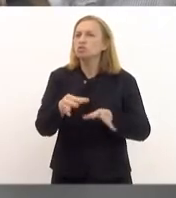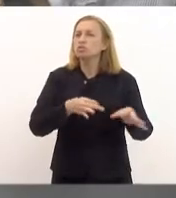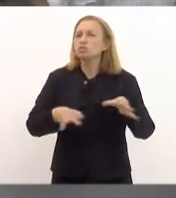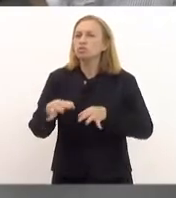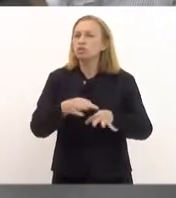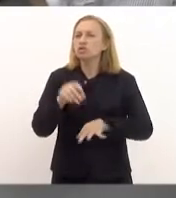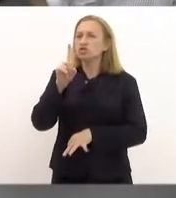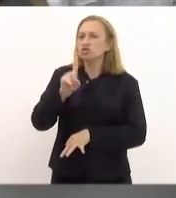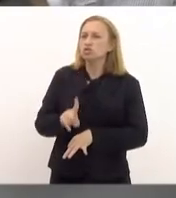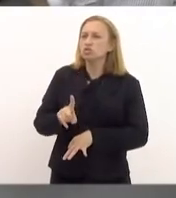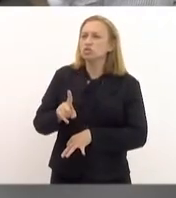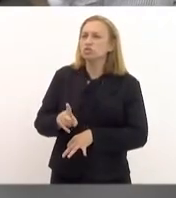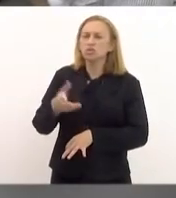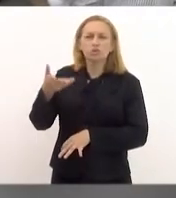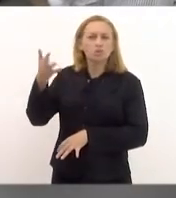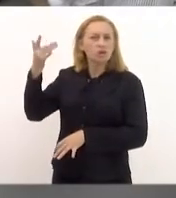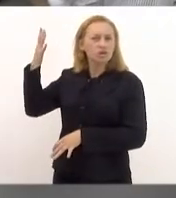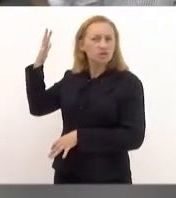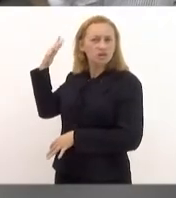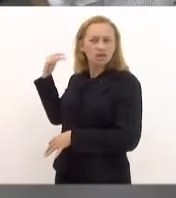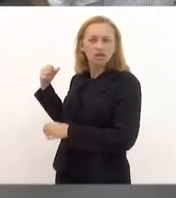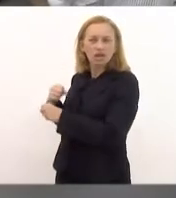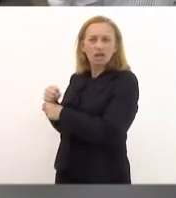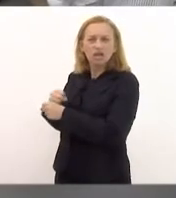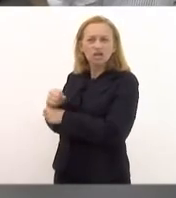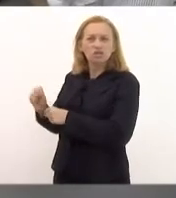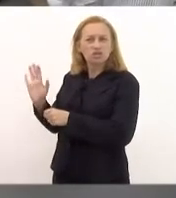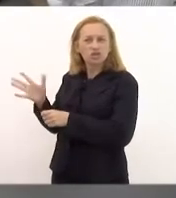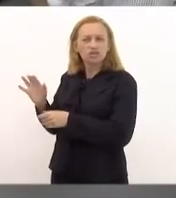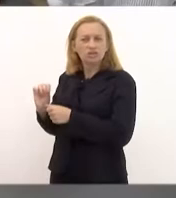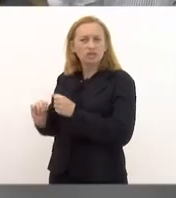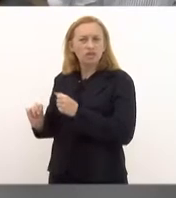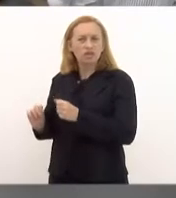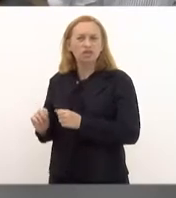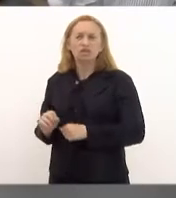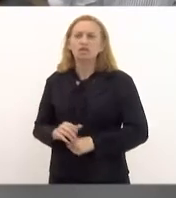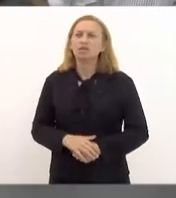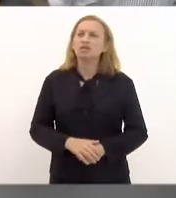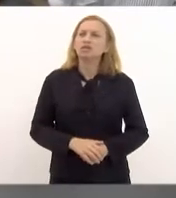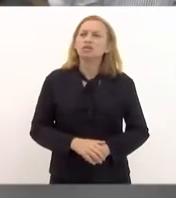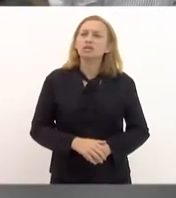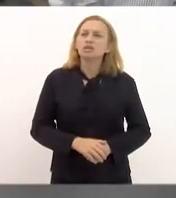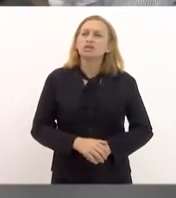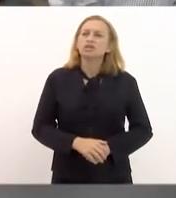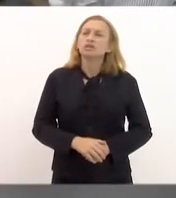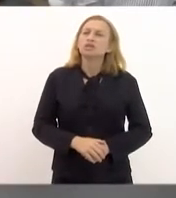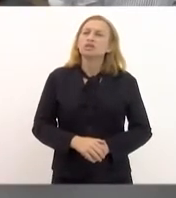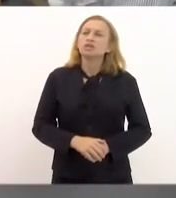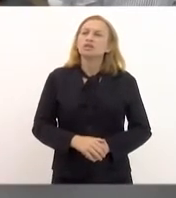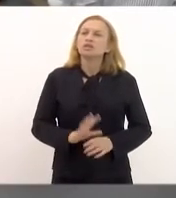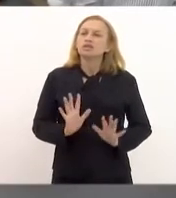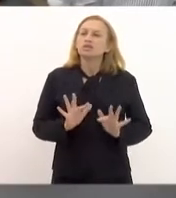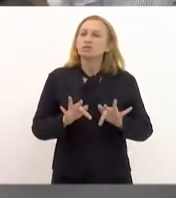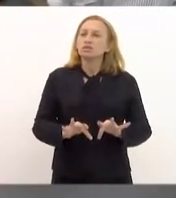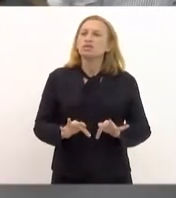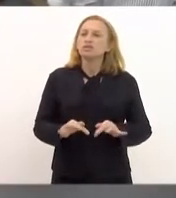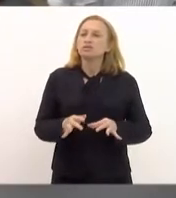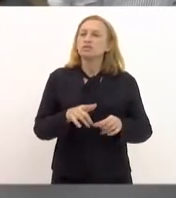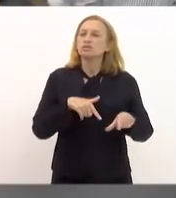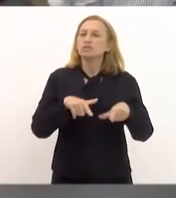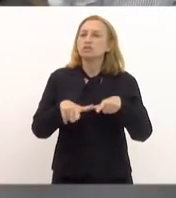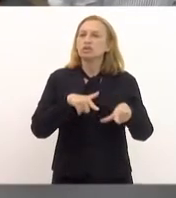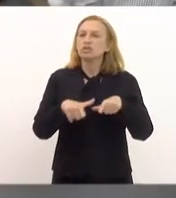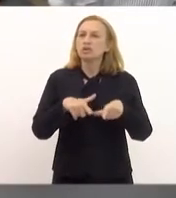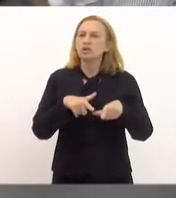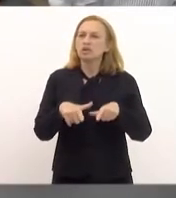na época que foi feito há alguns anos atrás, muitos participaram nele, e que com isso está concluído o trabalho, então, que possa